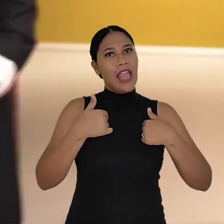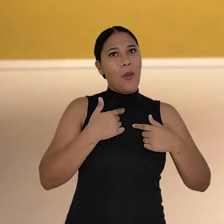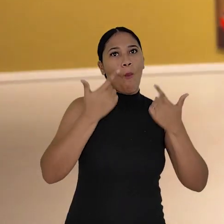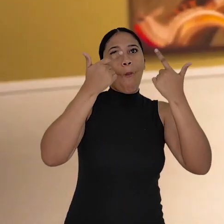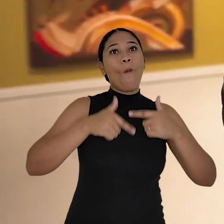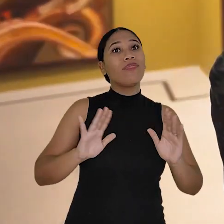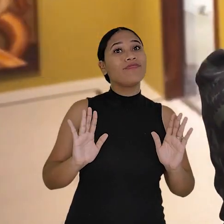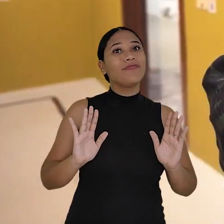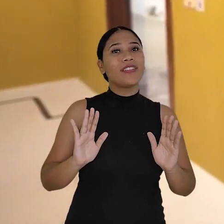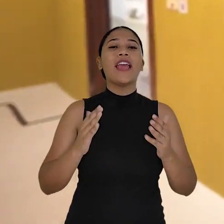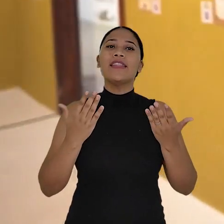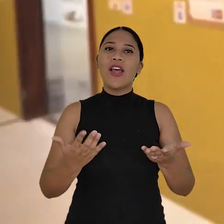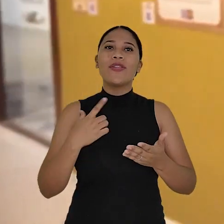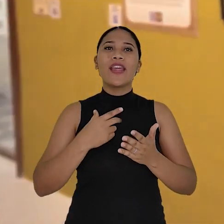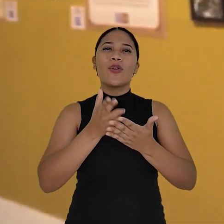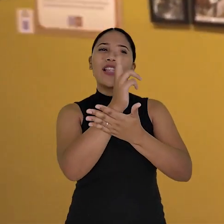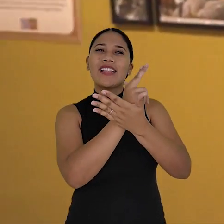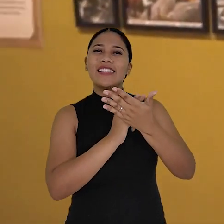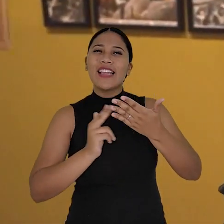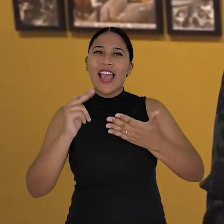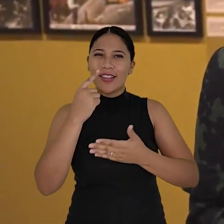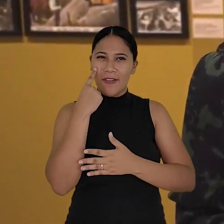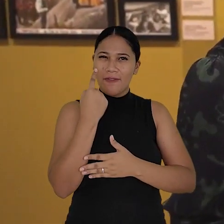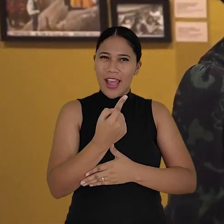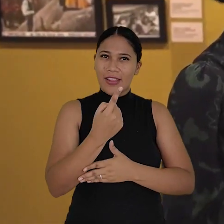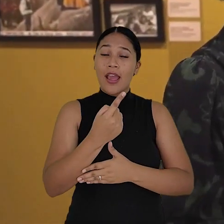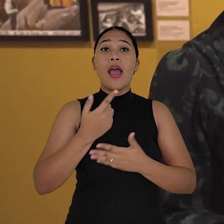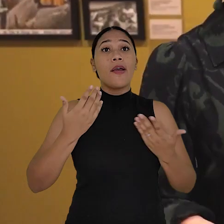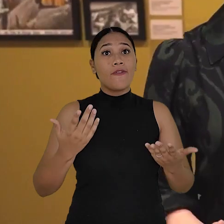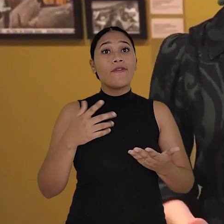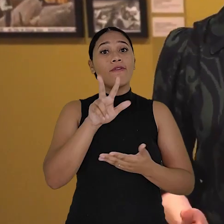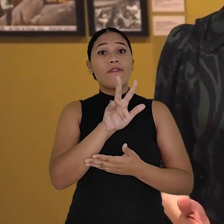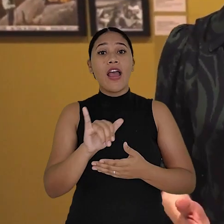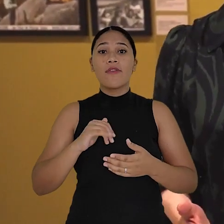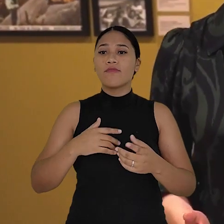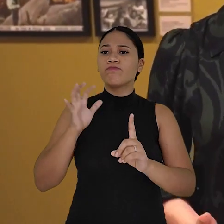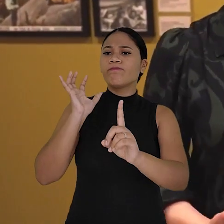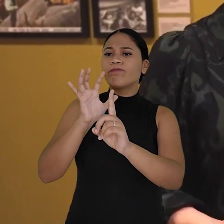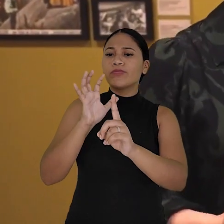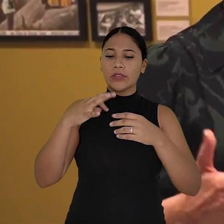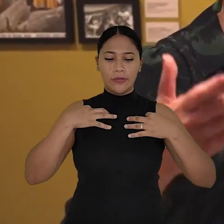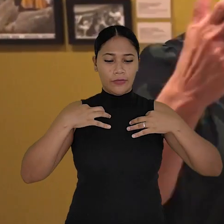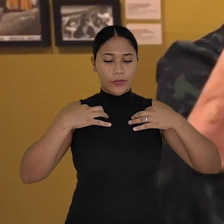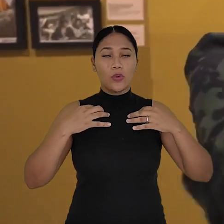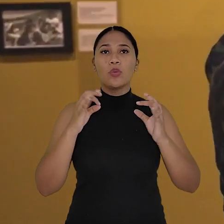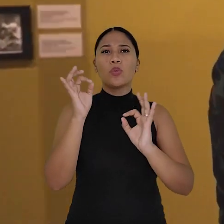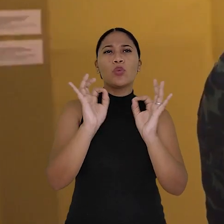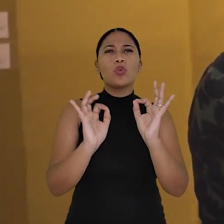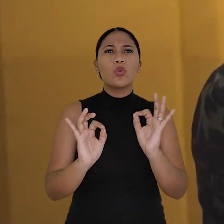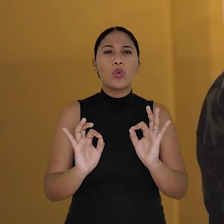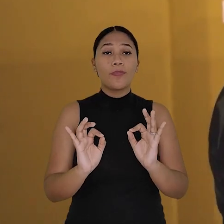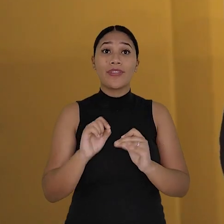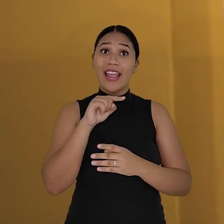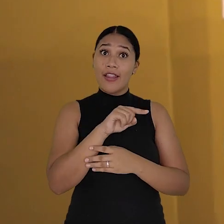aqui a gente tem os desenhos, tá vendo? Os desenhos que levaram a esses figurinos.